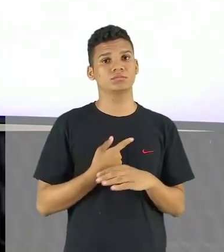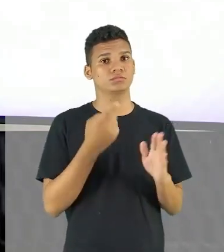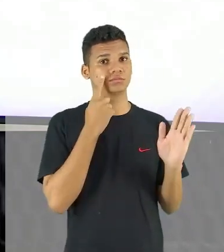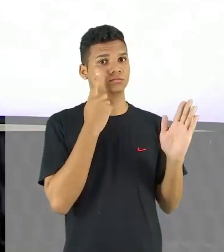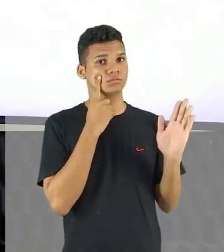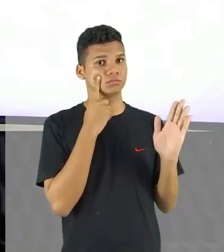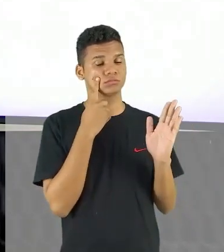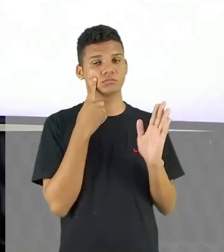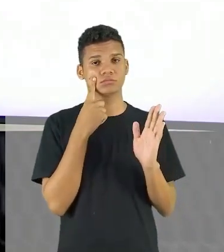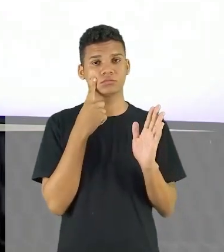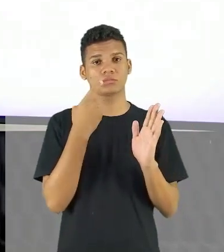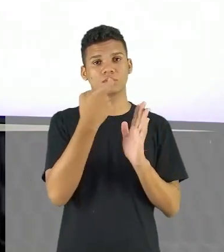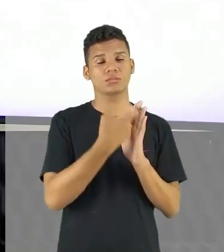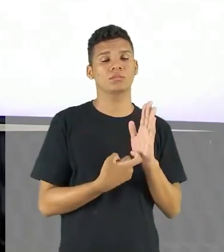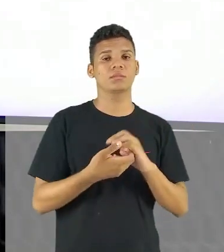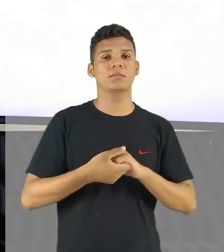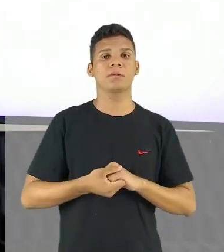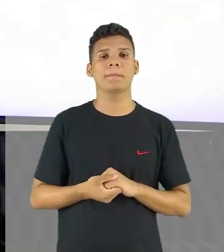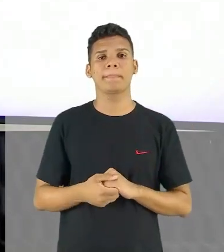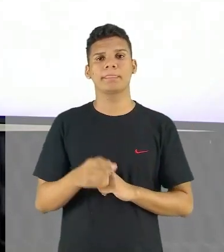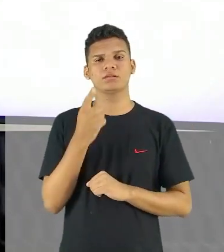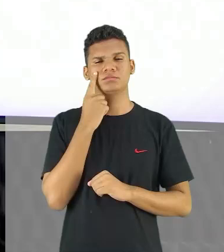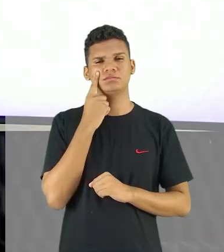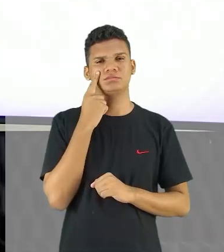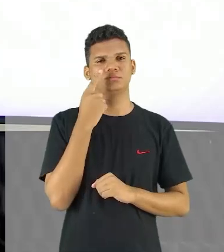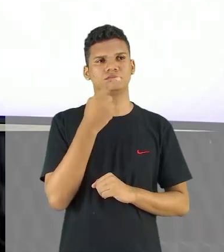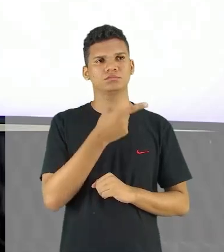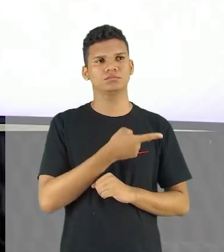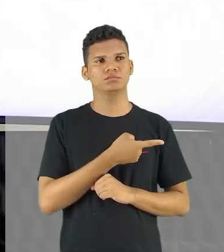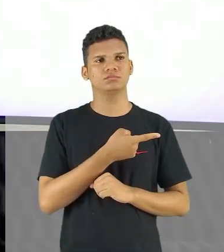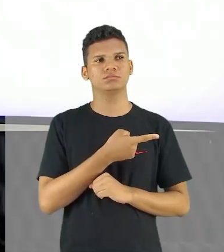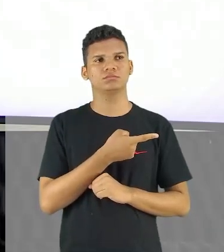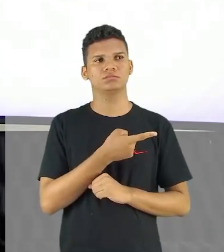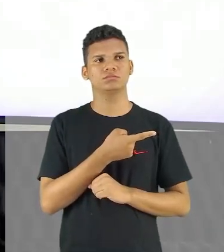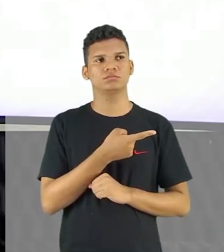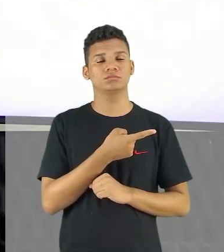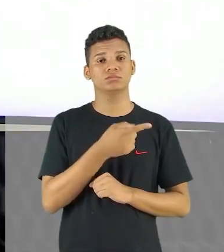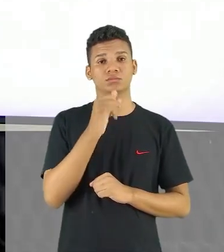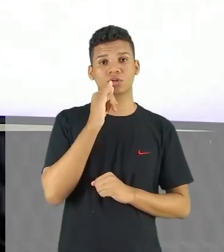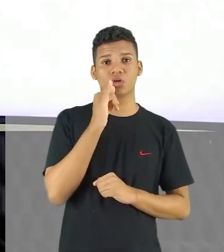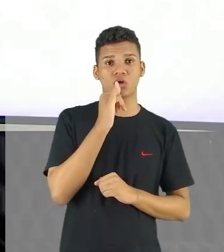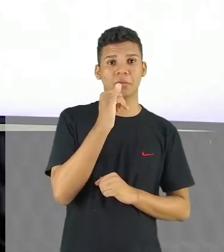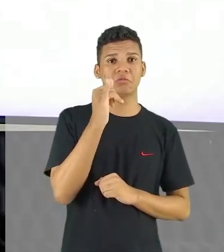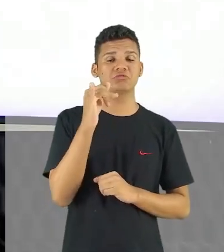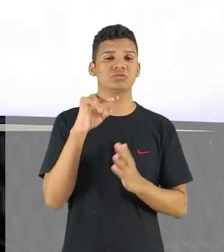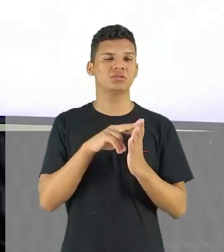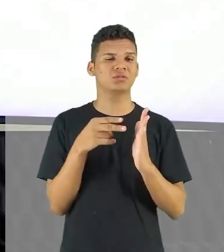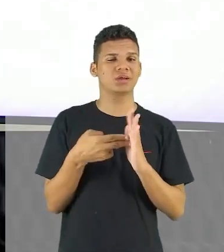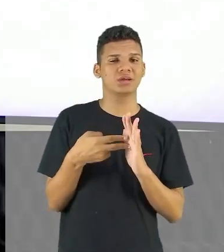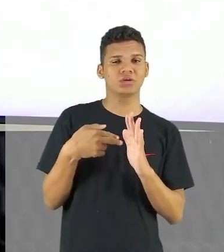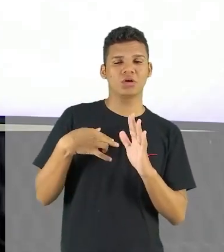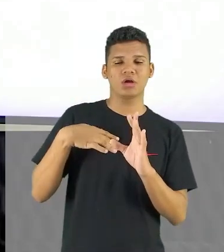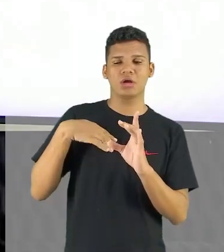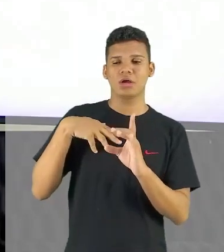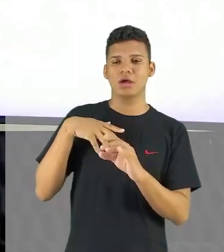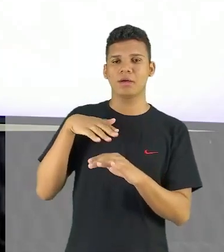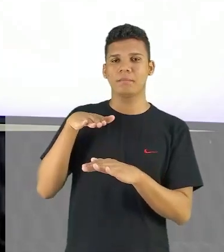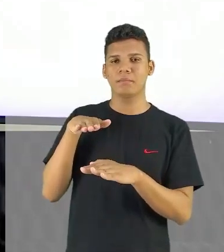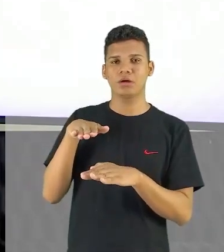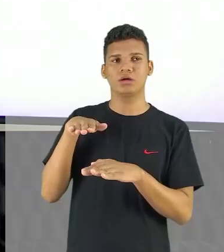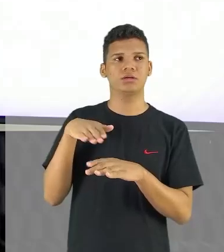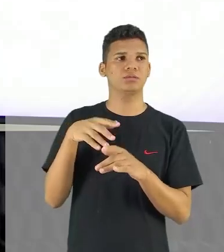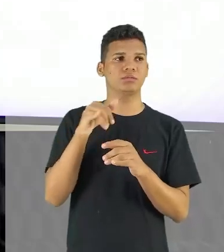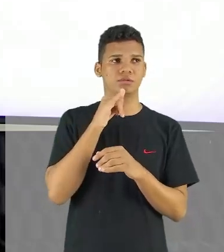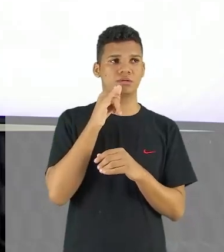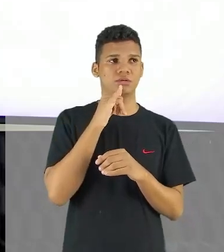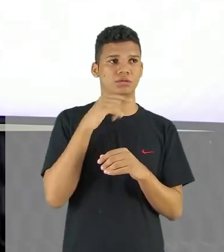aqui, ó. Ele era capaz de palmilhar léguas, ou seja, ele ia, né? Palmilha é aquele objeto